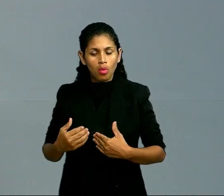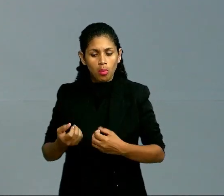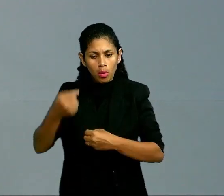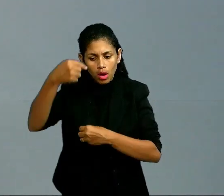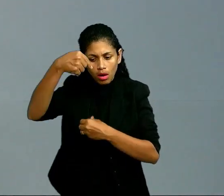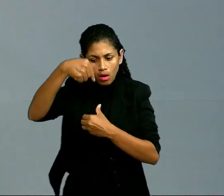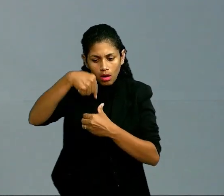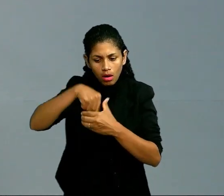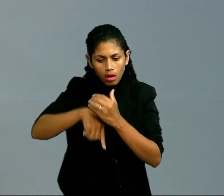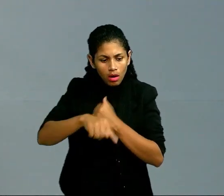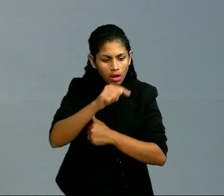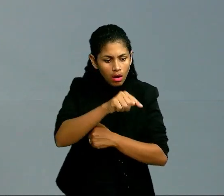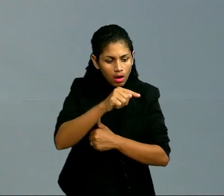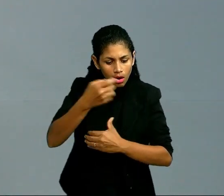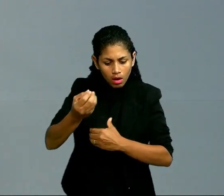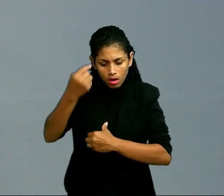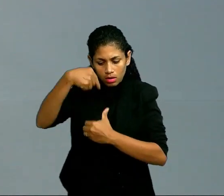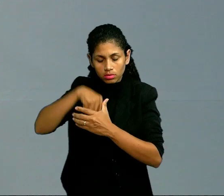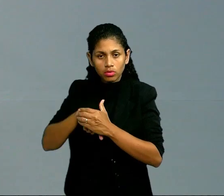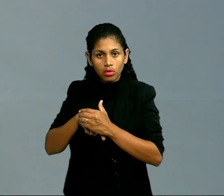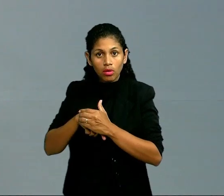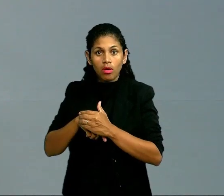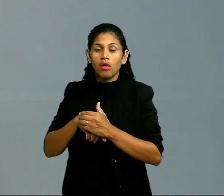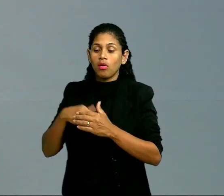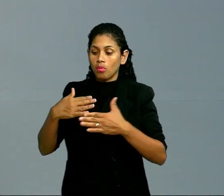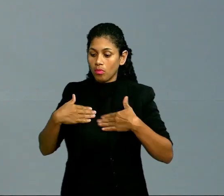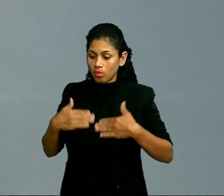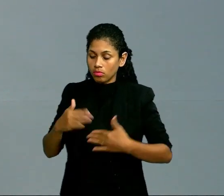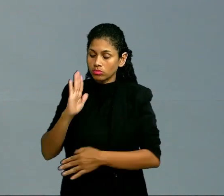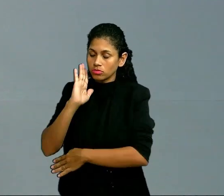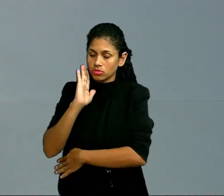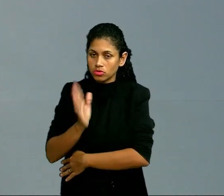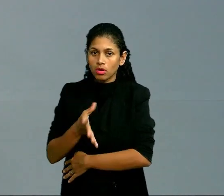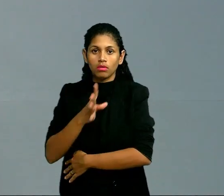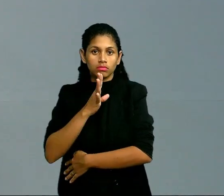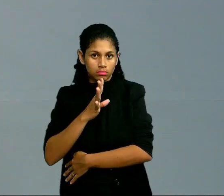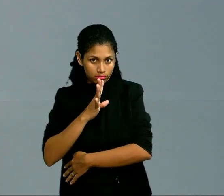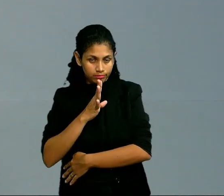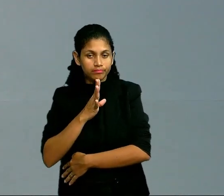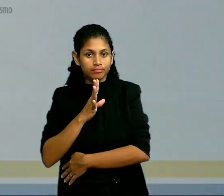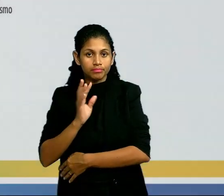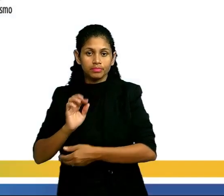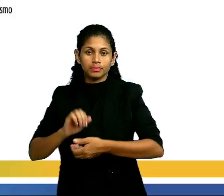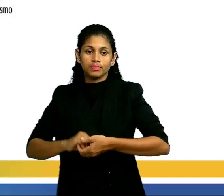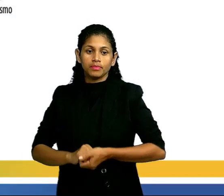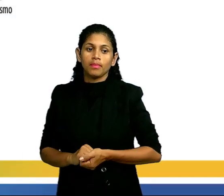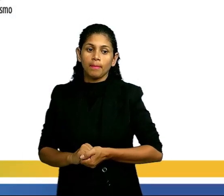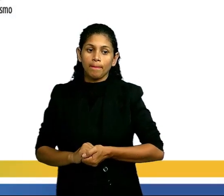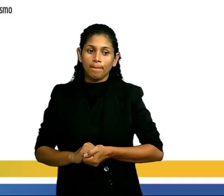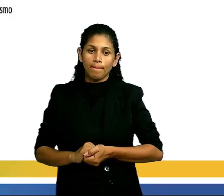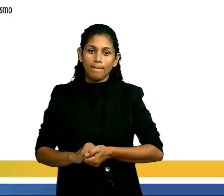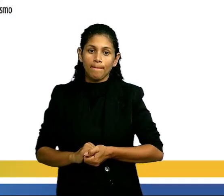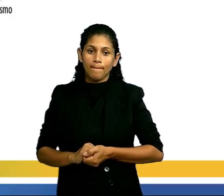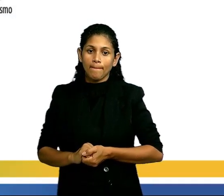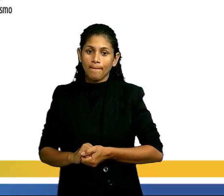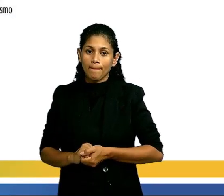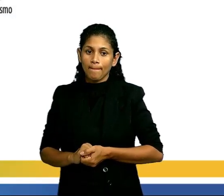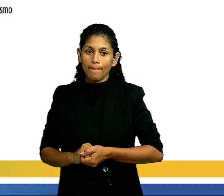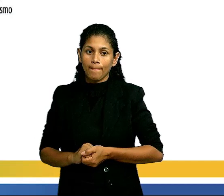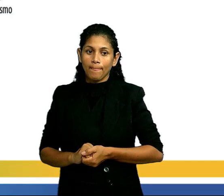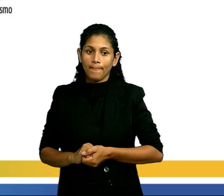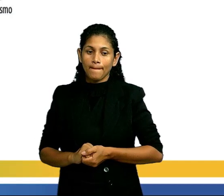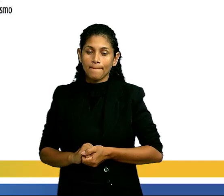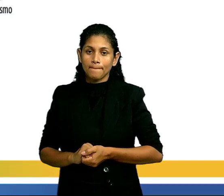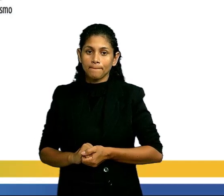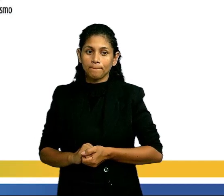conseguir trabalhar, eu vou conseguir, né, combater esse vírus de uma forma mais rápida e eficaz, tá? Então, é desse jeito que a vacina funciona. Então, ele